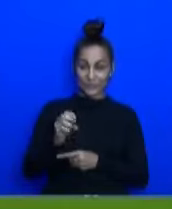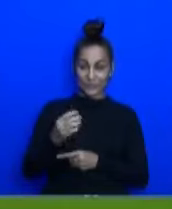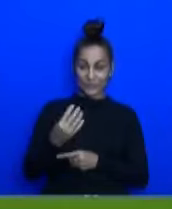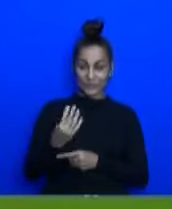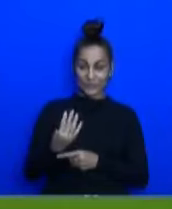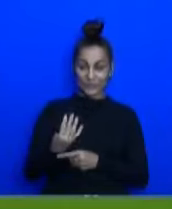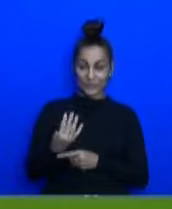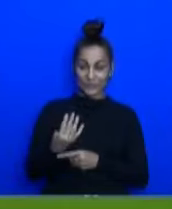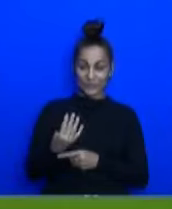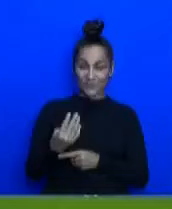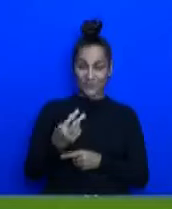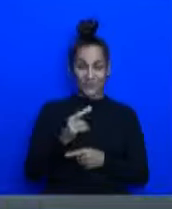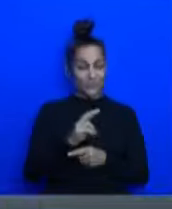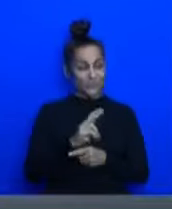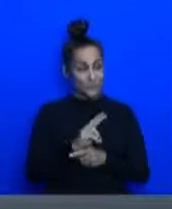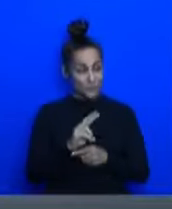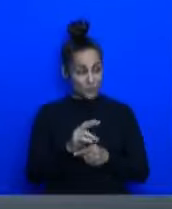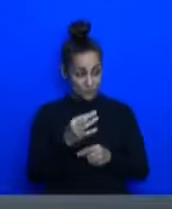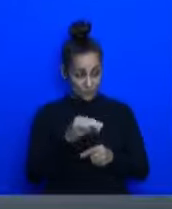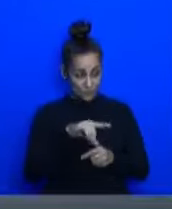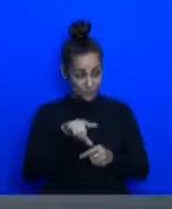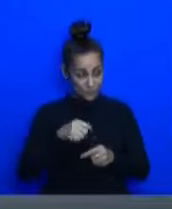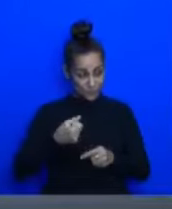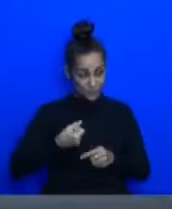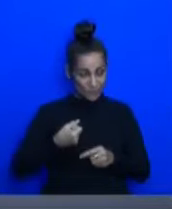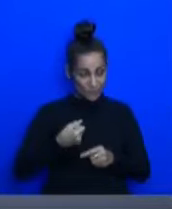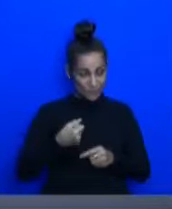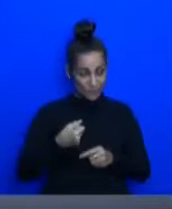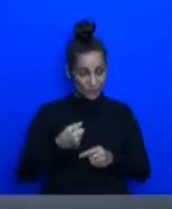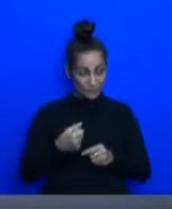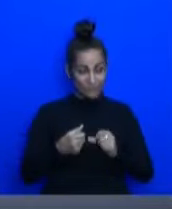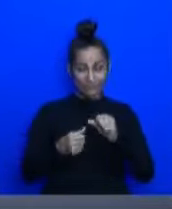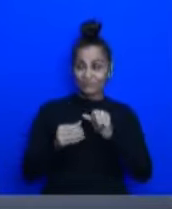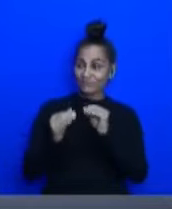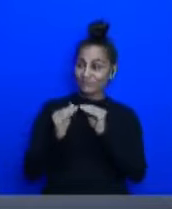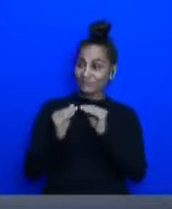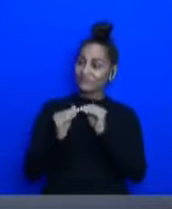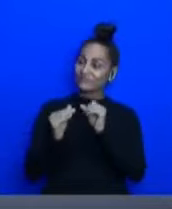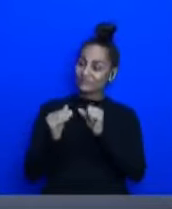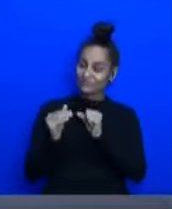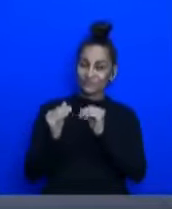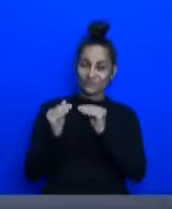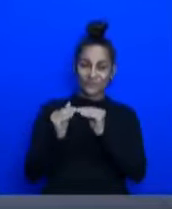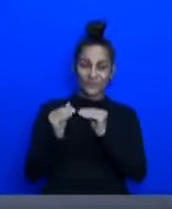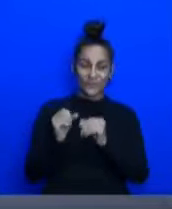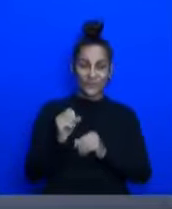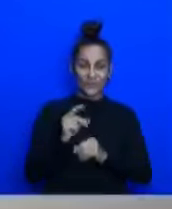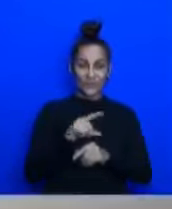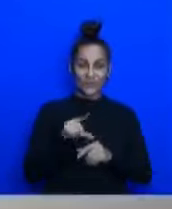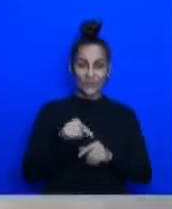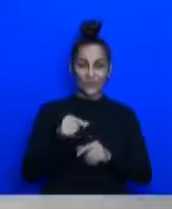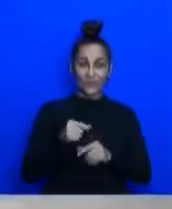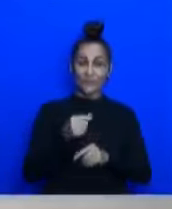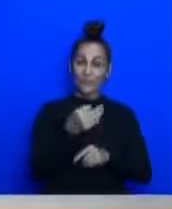e 54. Os senhores confirmam os números sorteados, seus auditores? Sim, confirmo. Sim, confirmo. Ok, números sorteados confirmados pelos nossos...